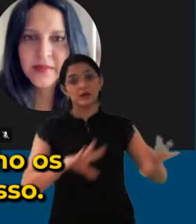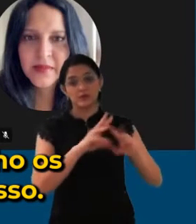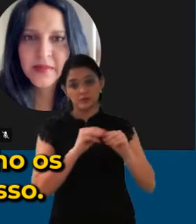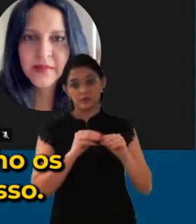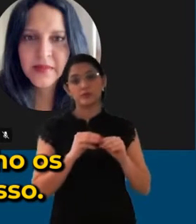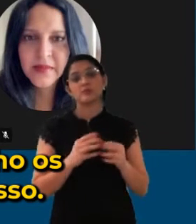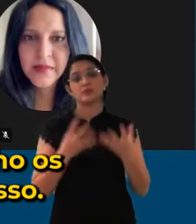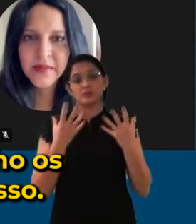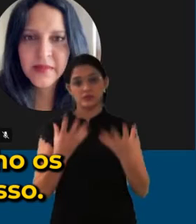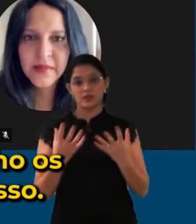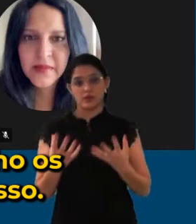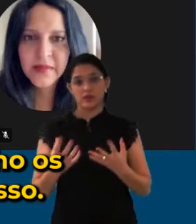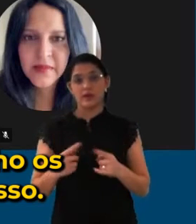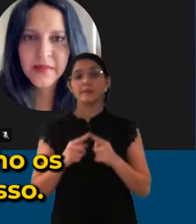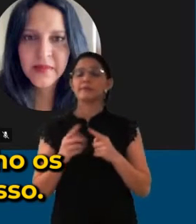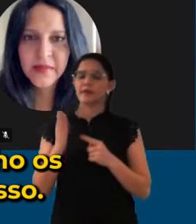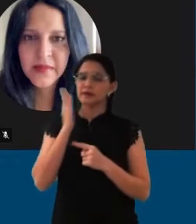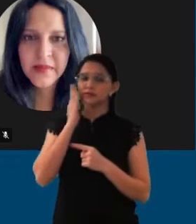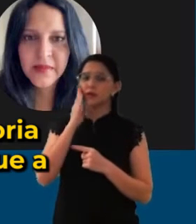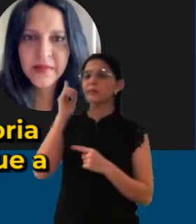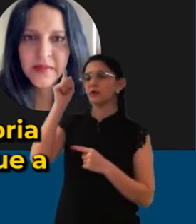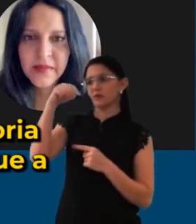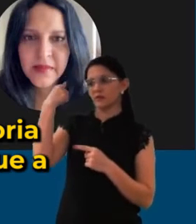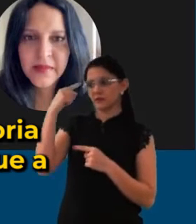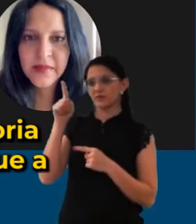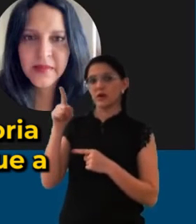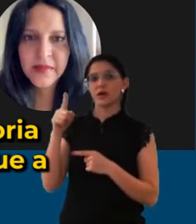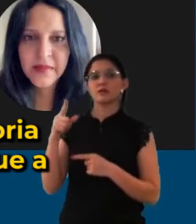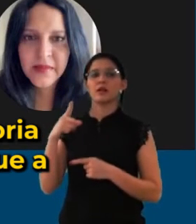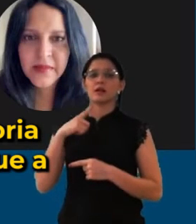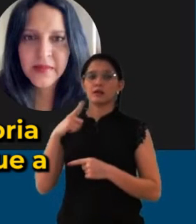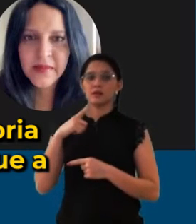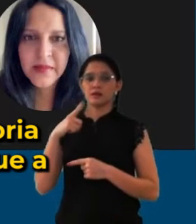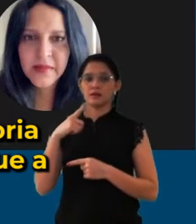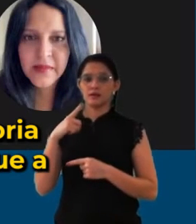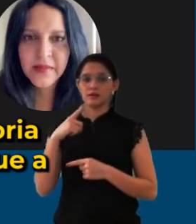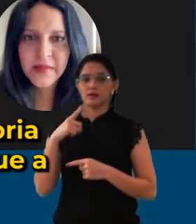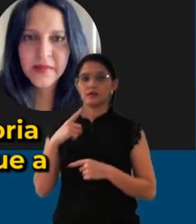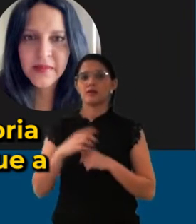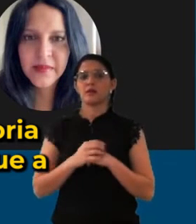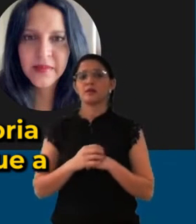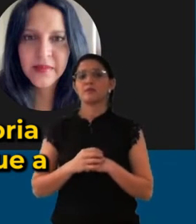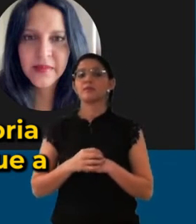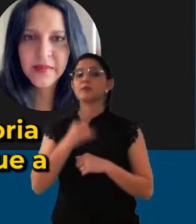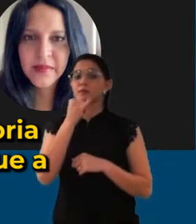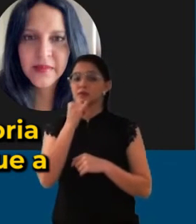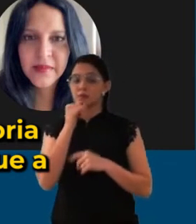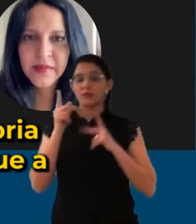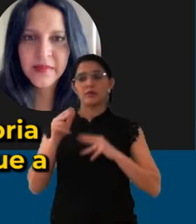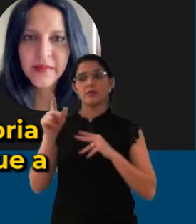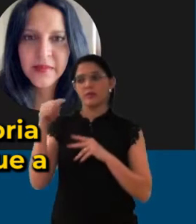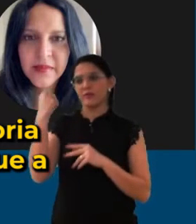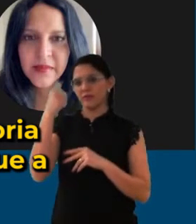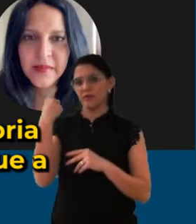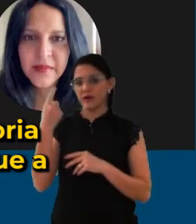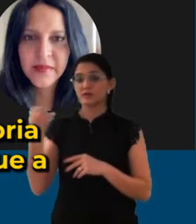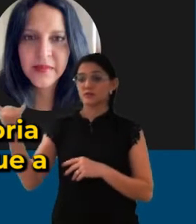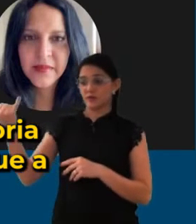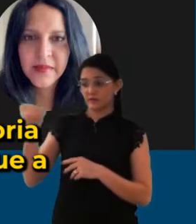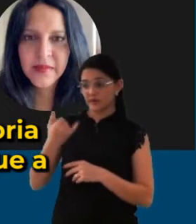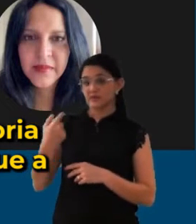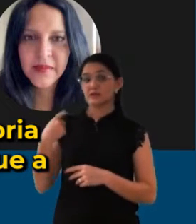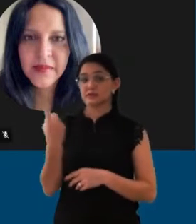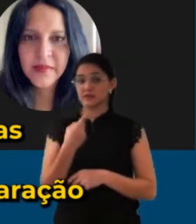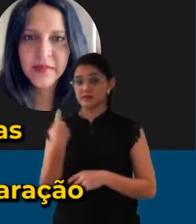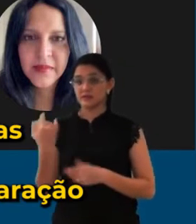tenho plenos poderes para aqui assumir um compromisso. Eu tenho que reportar para a nossa diretoria. Mas a posição da nossa diretoria, sim, é